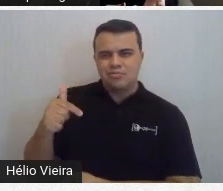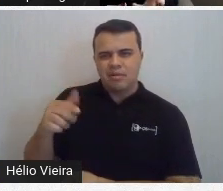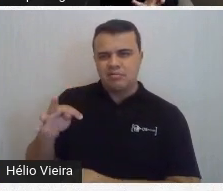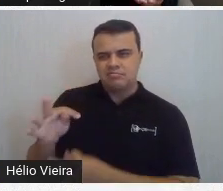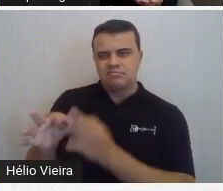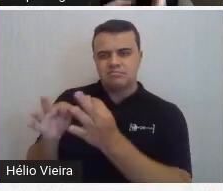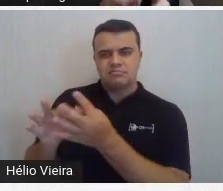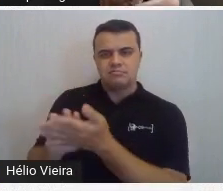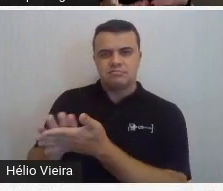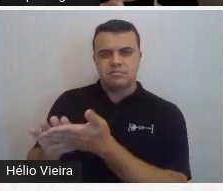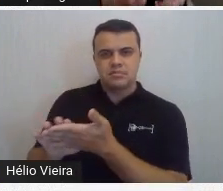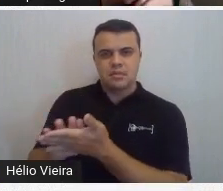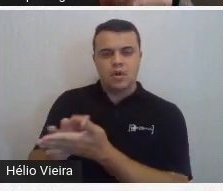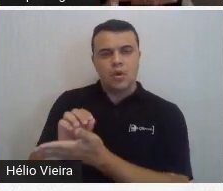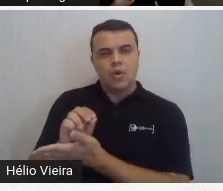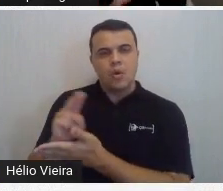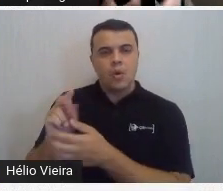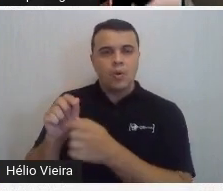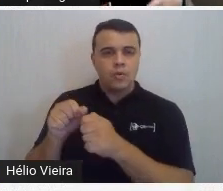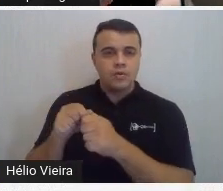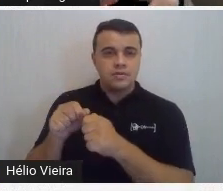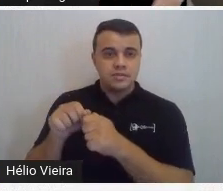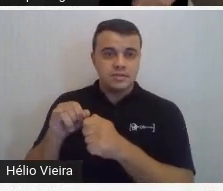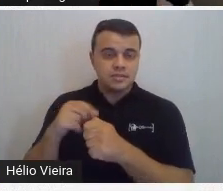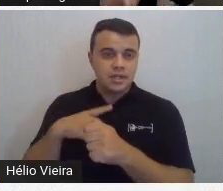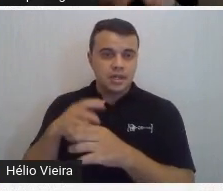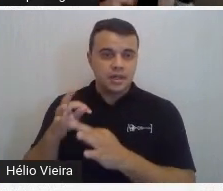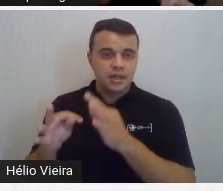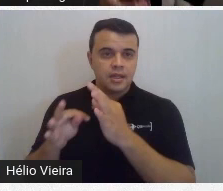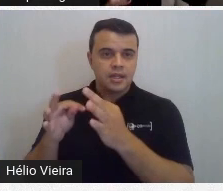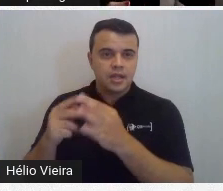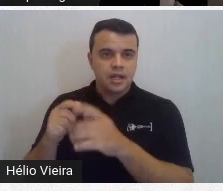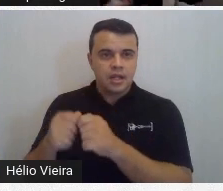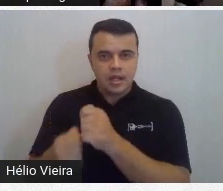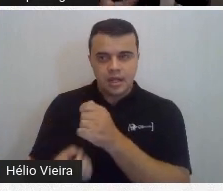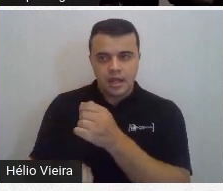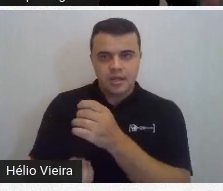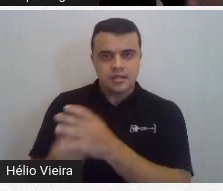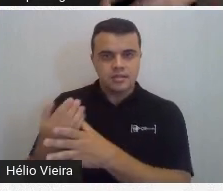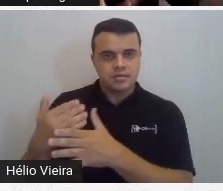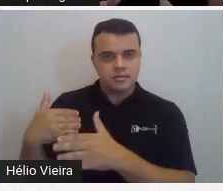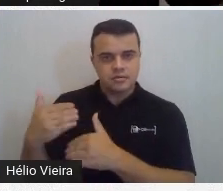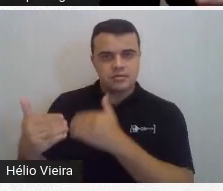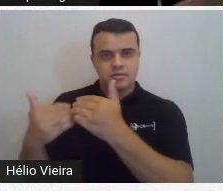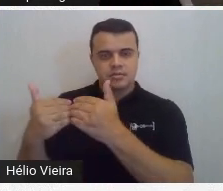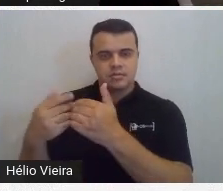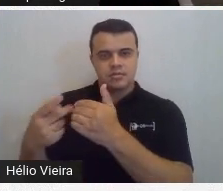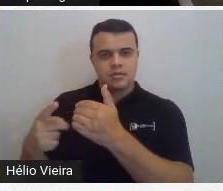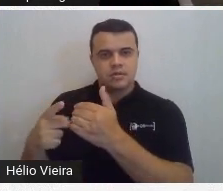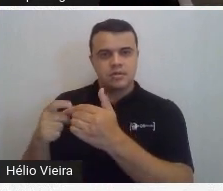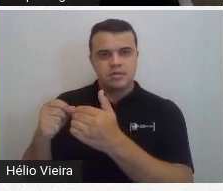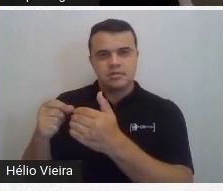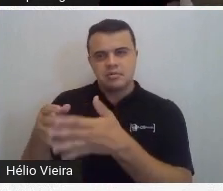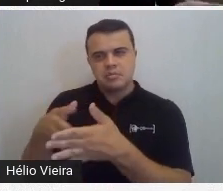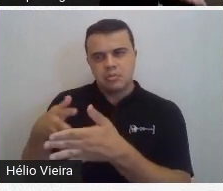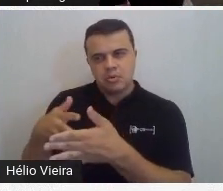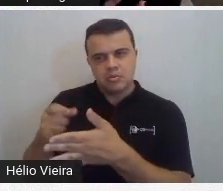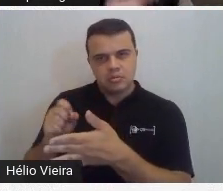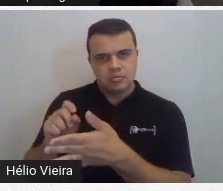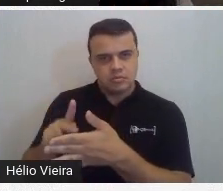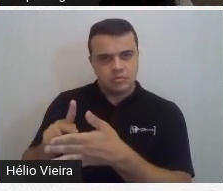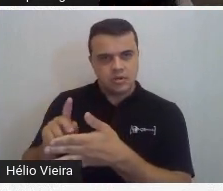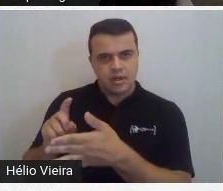técnica. Ou, podemos dizer assim, se há uma técnica, ela é construída durante a ação, enquanto eu pinto o quadro, e não